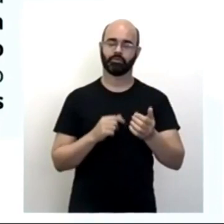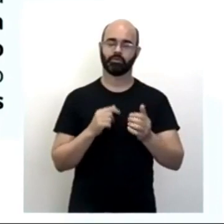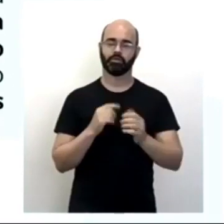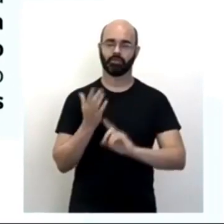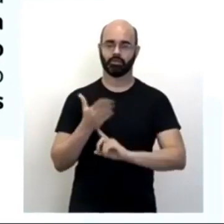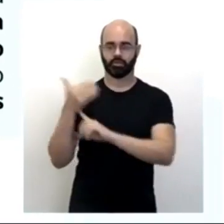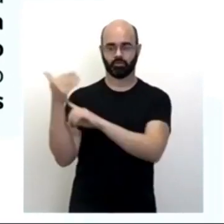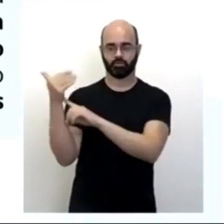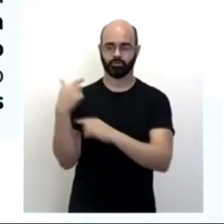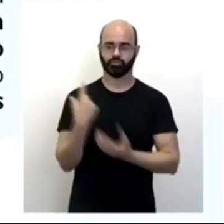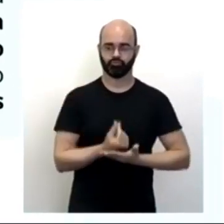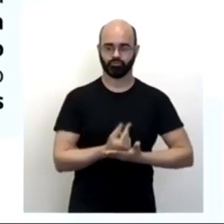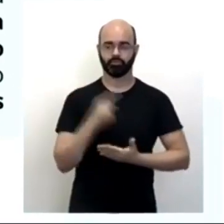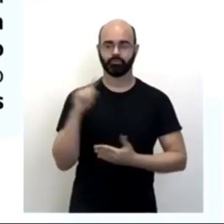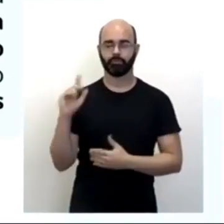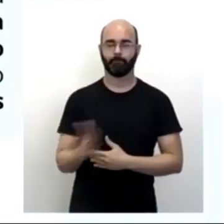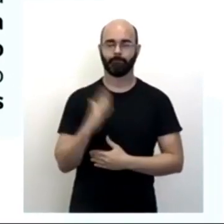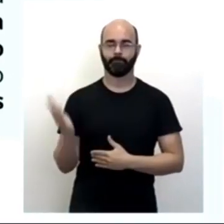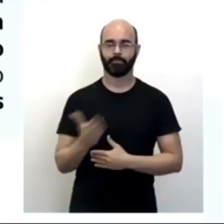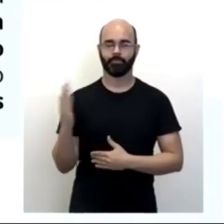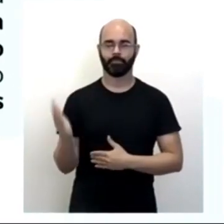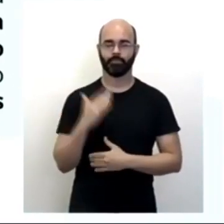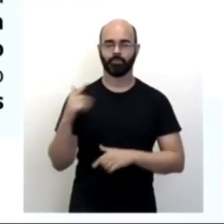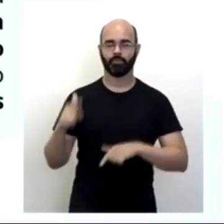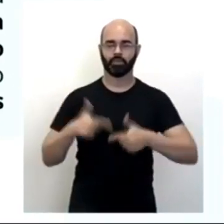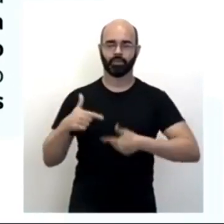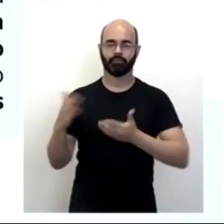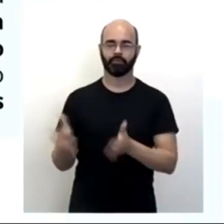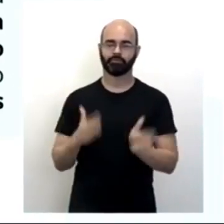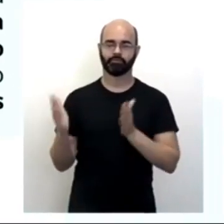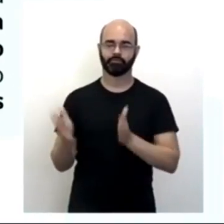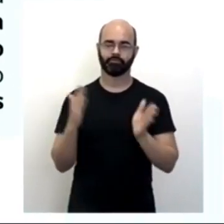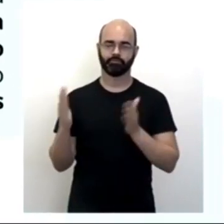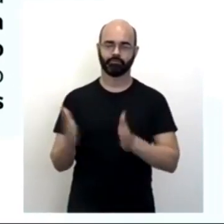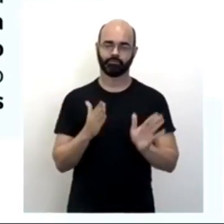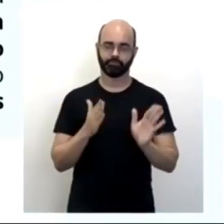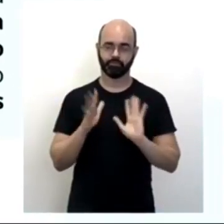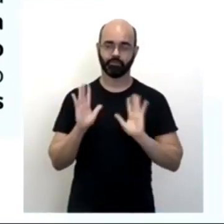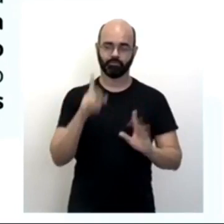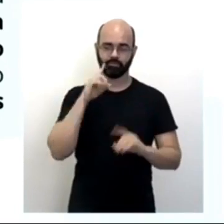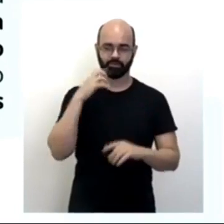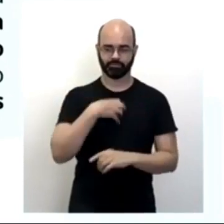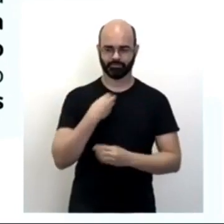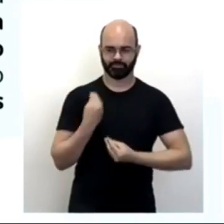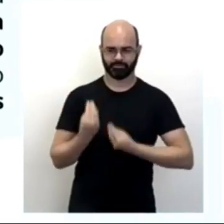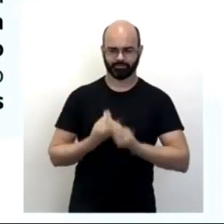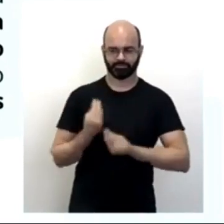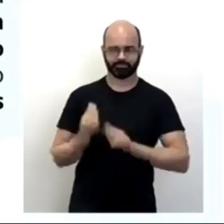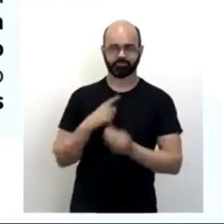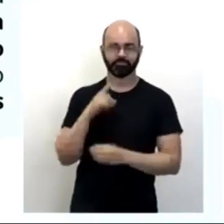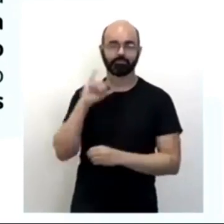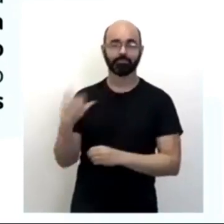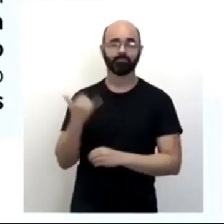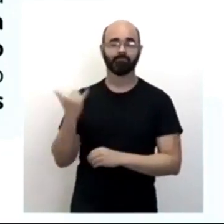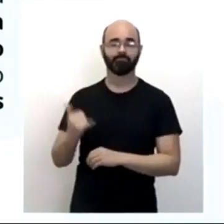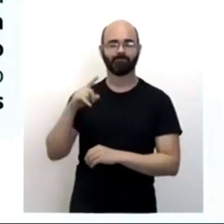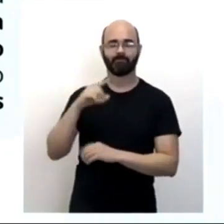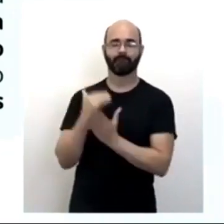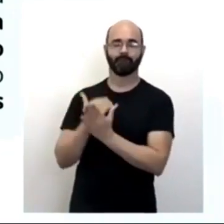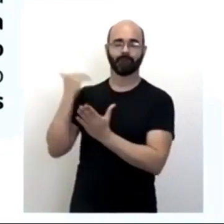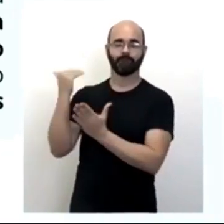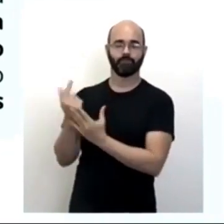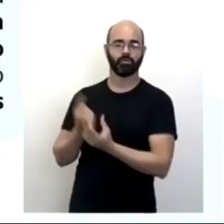à produtividade. Entretanto, cria mecanismos que impedem a superexploração econômica,